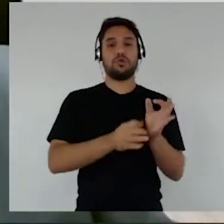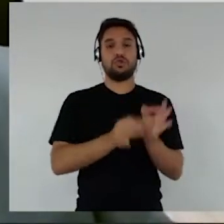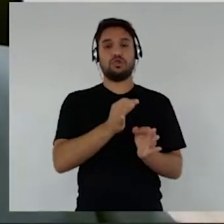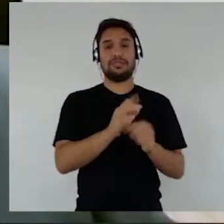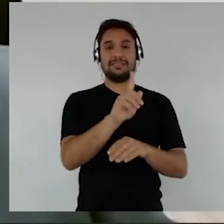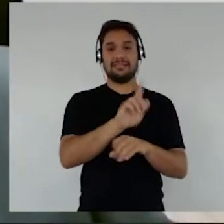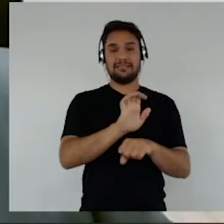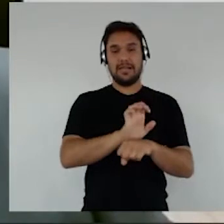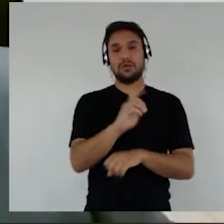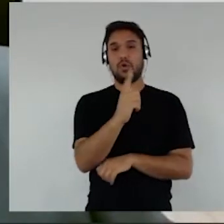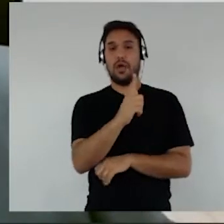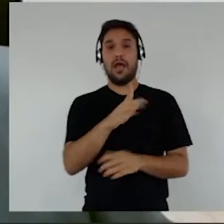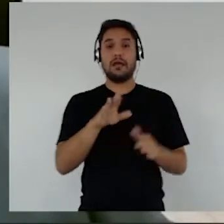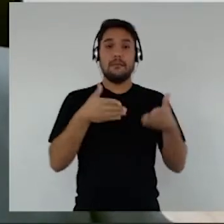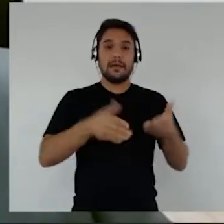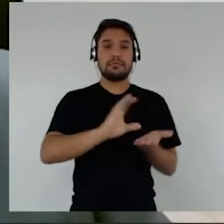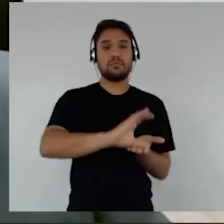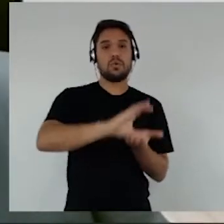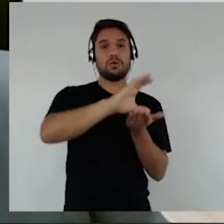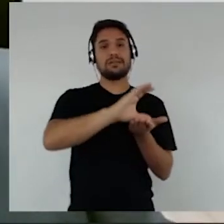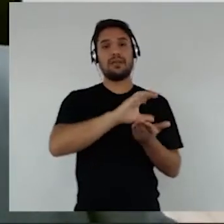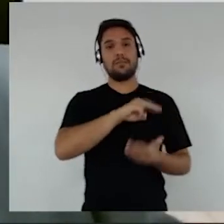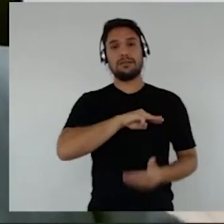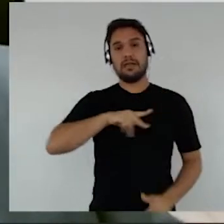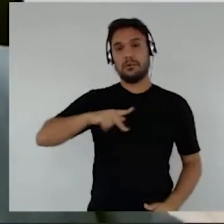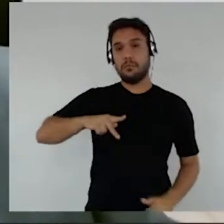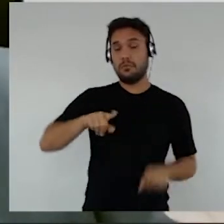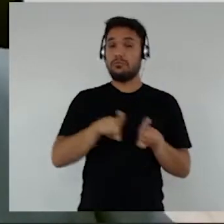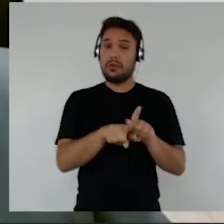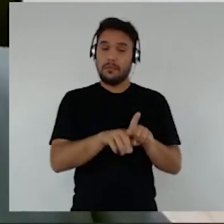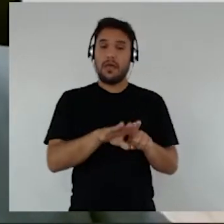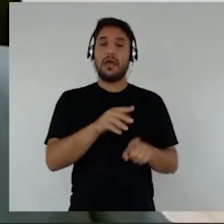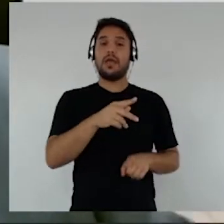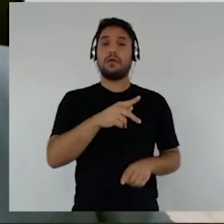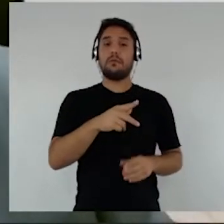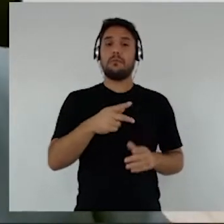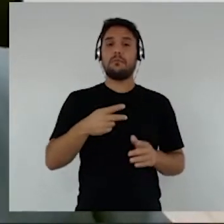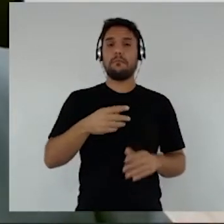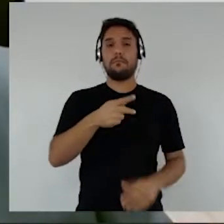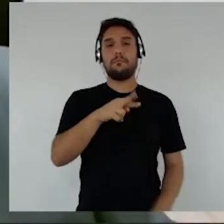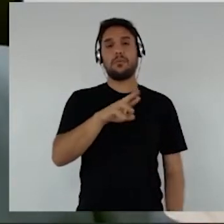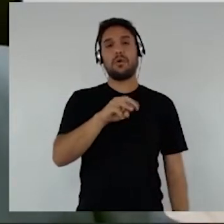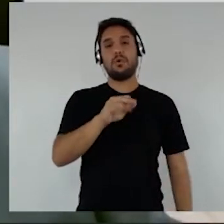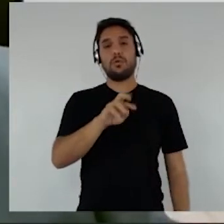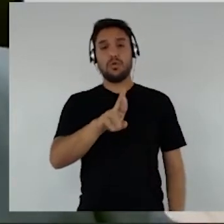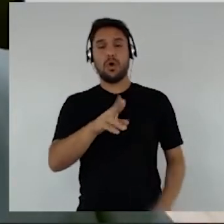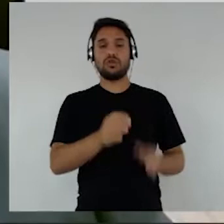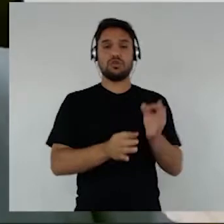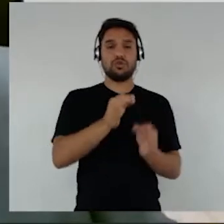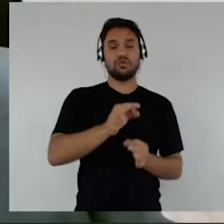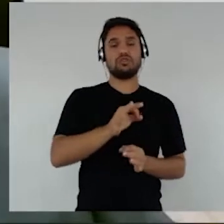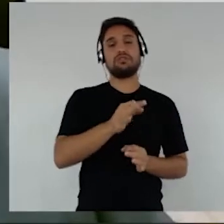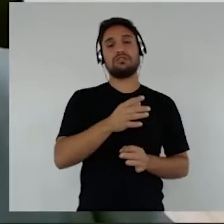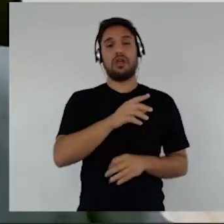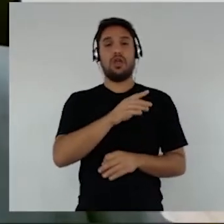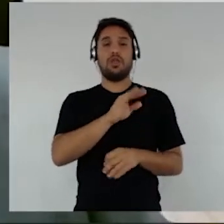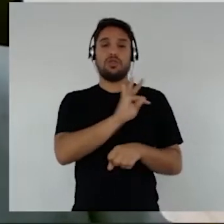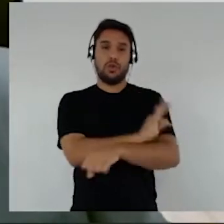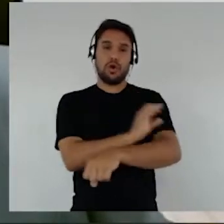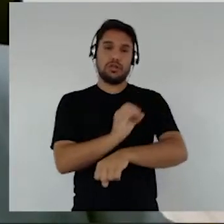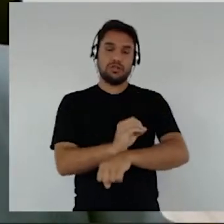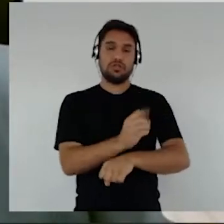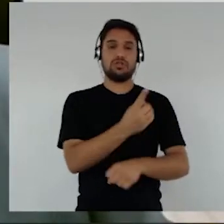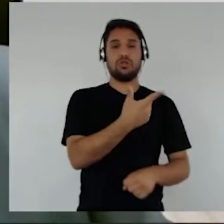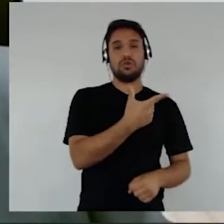membro auxiliar do Conselho Nacional do Ministério Público, foi promotor de justiça no estado de Tocantins dos anos de 2001 a